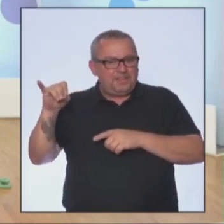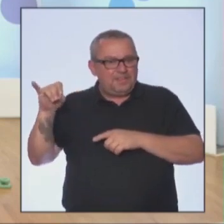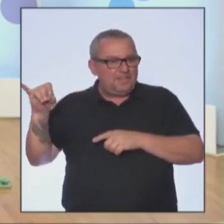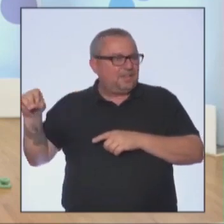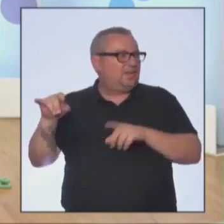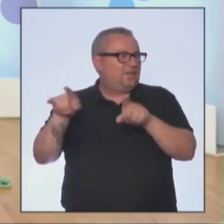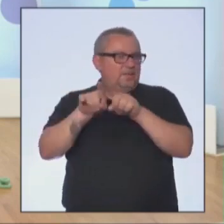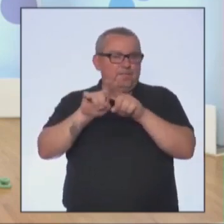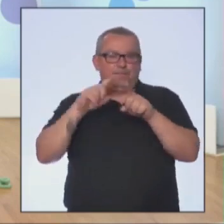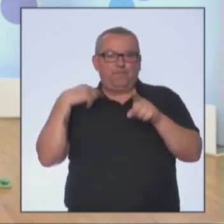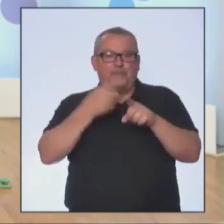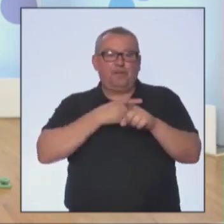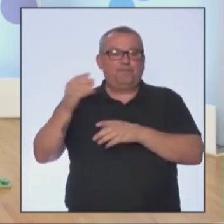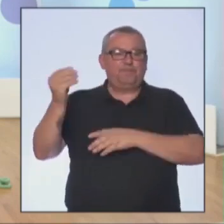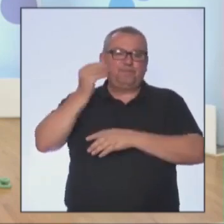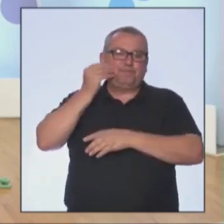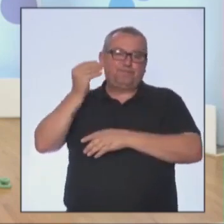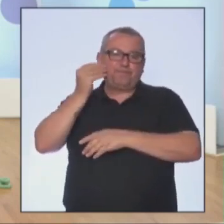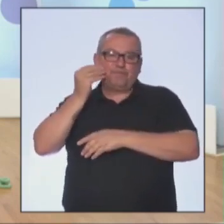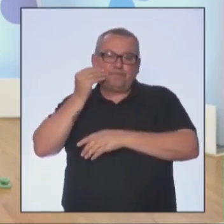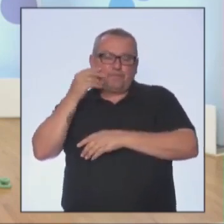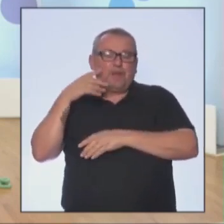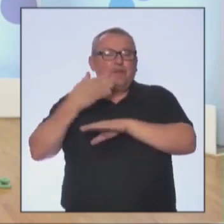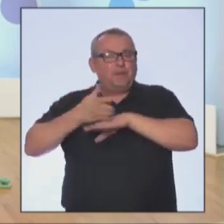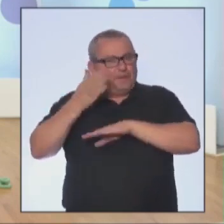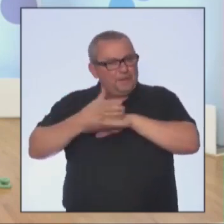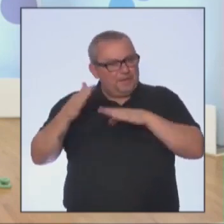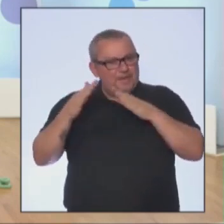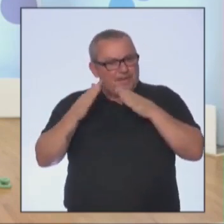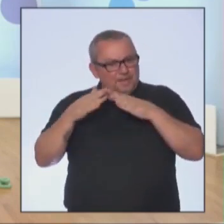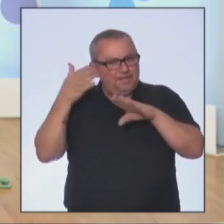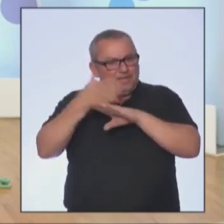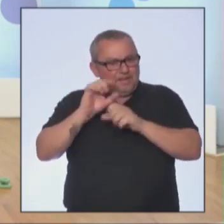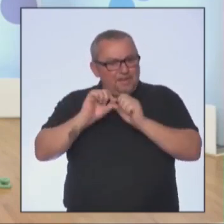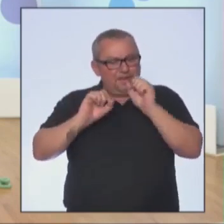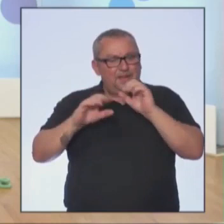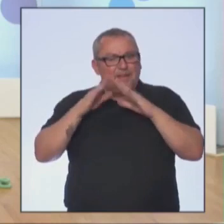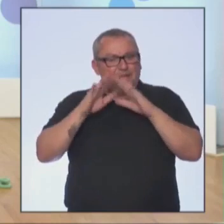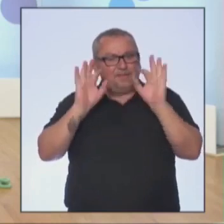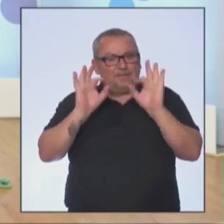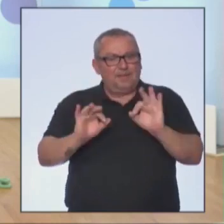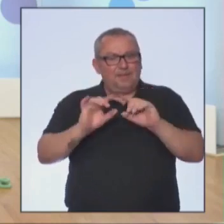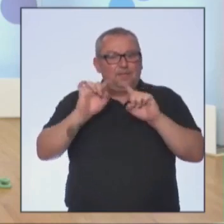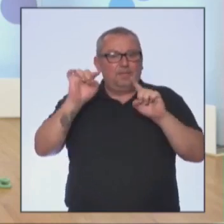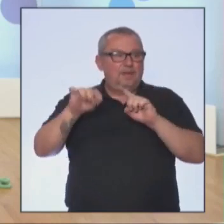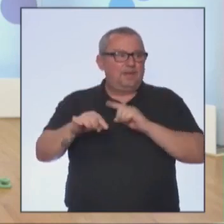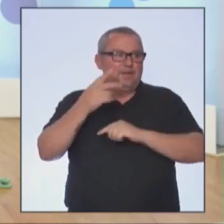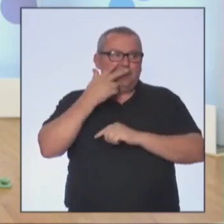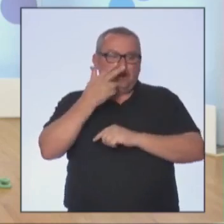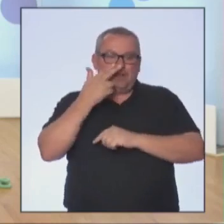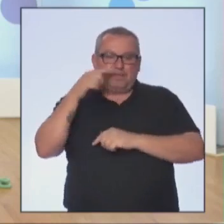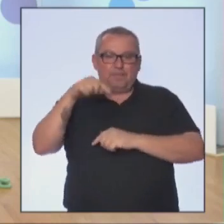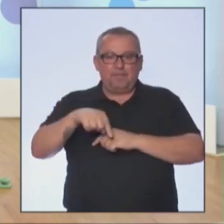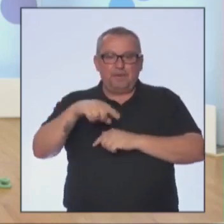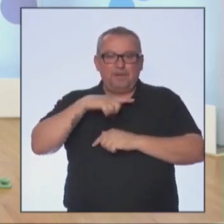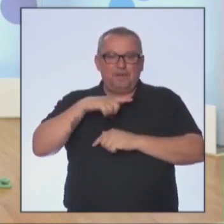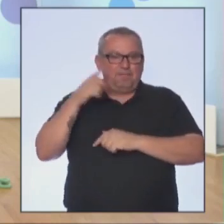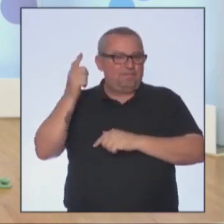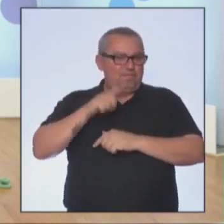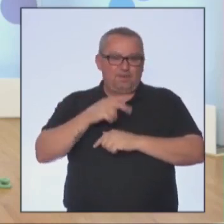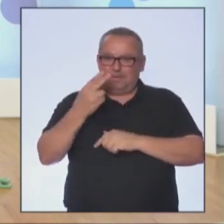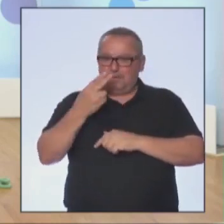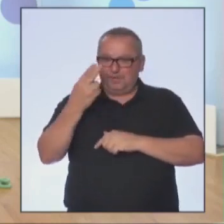Não, olha, a gente testou, a gente ensaiou isso em casa antes de vir fazer aqui. Em casa deu certo, mas aqui pra mim, pelo menos, não